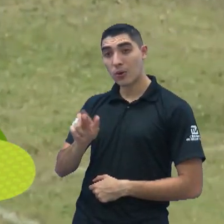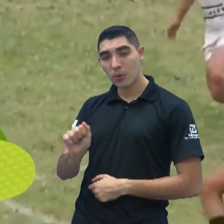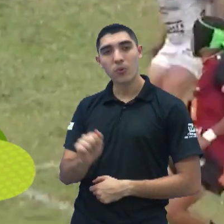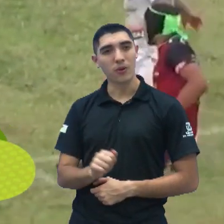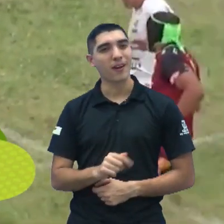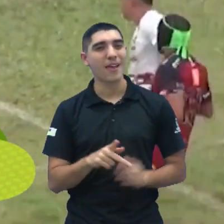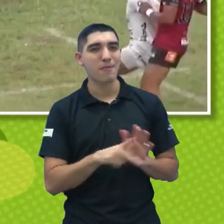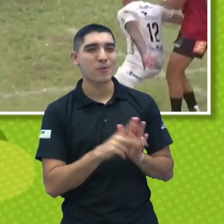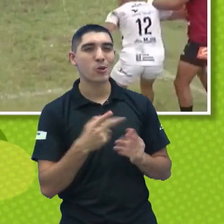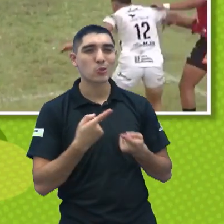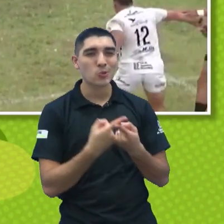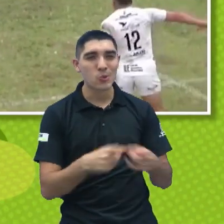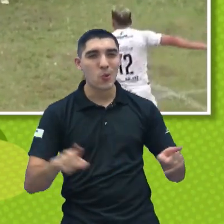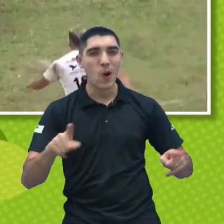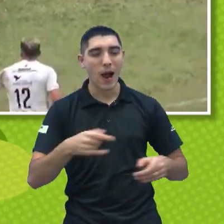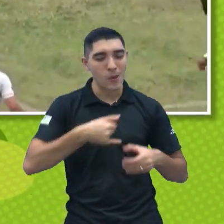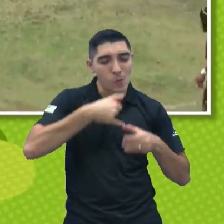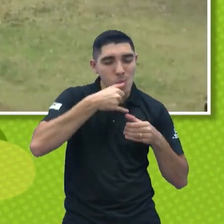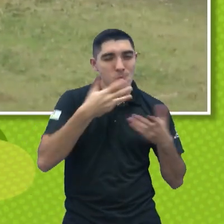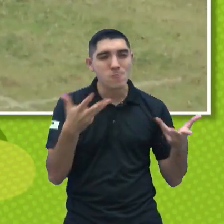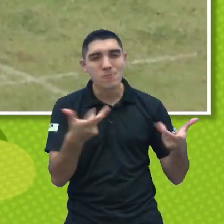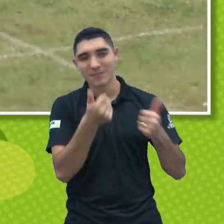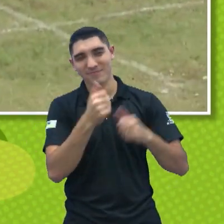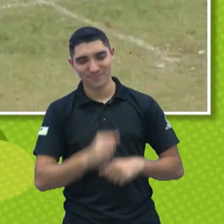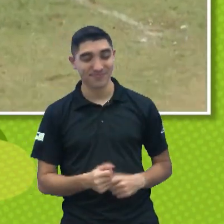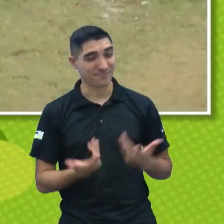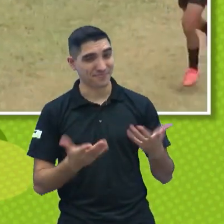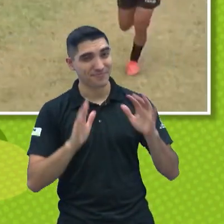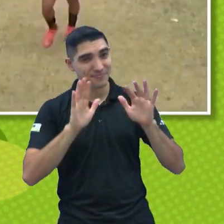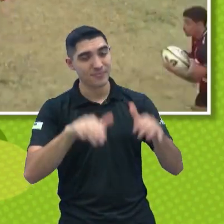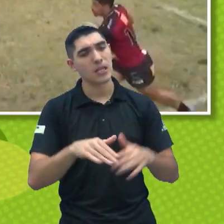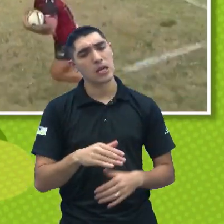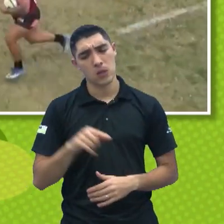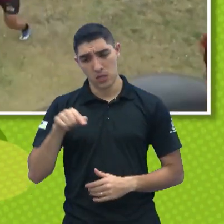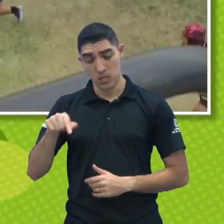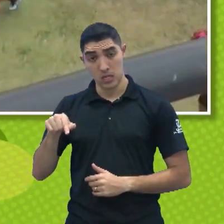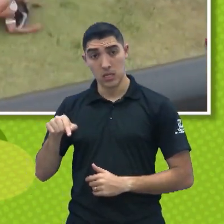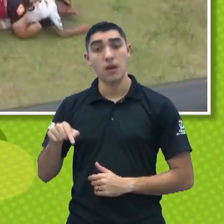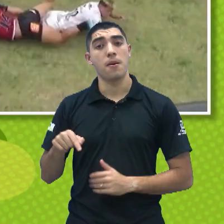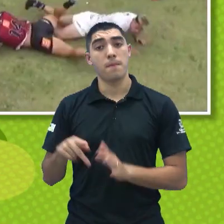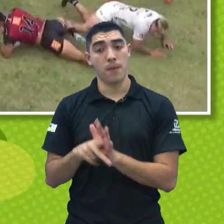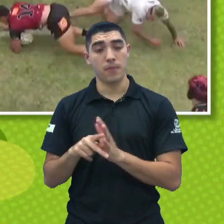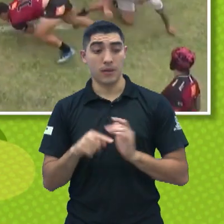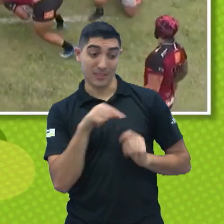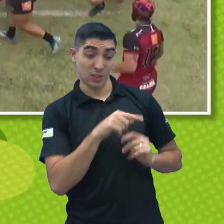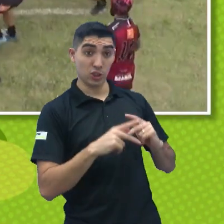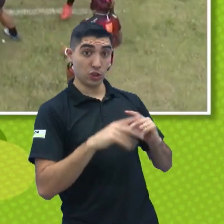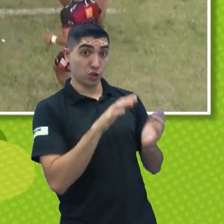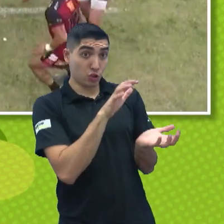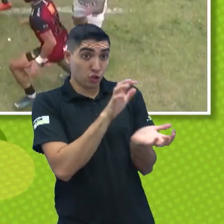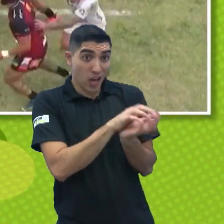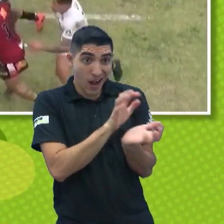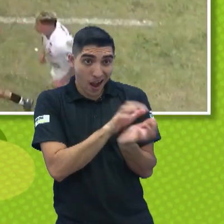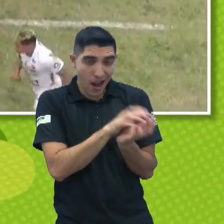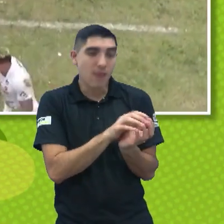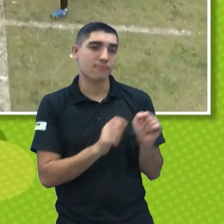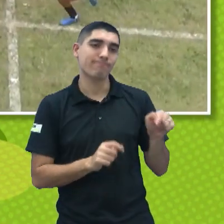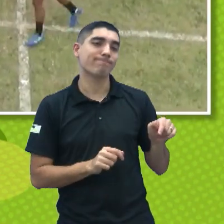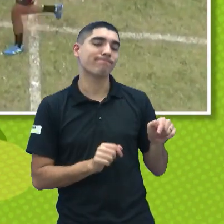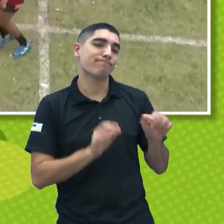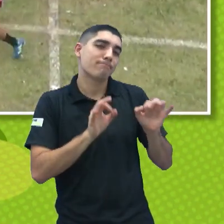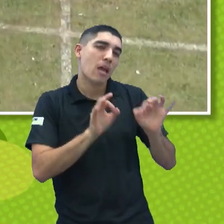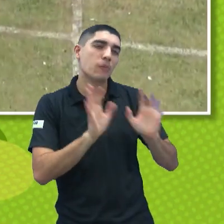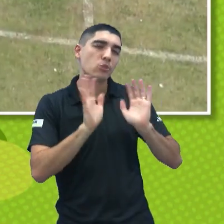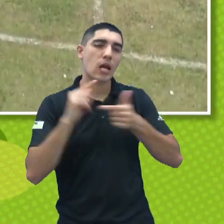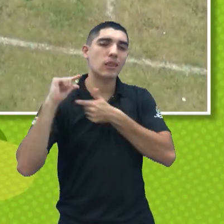Que beleza. Maravilha. Bom, atualmente o time de Jacareí tem muito mais alternativas, né,